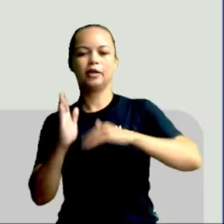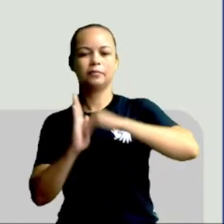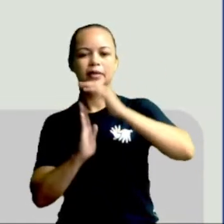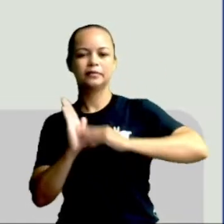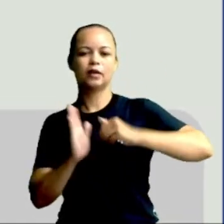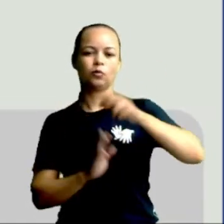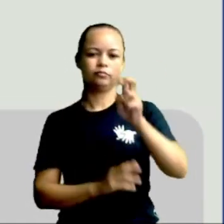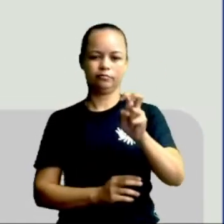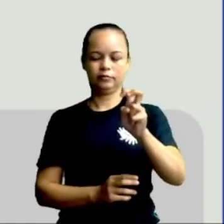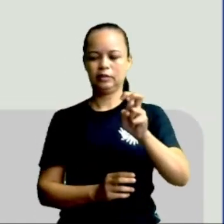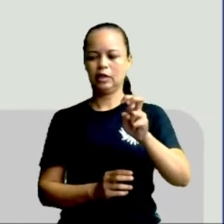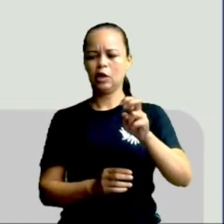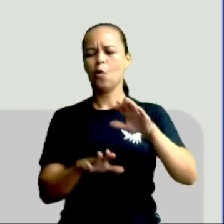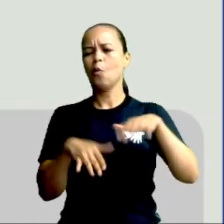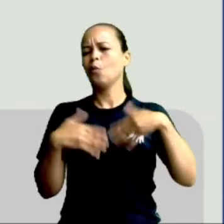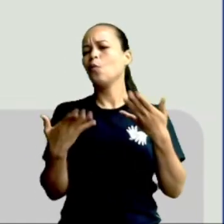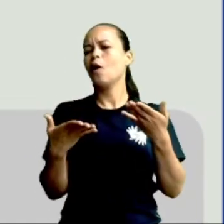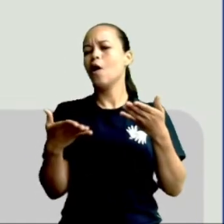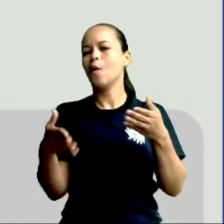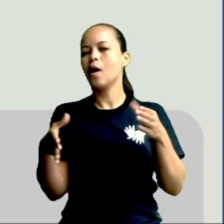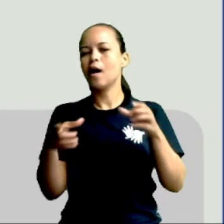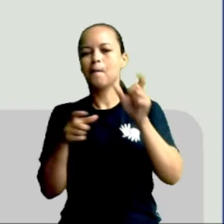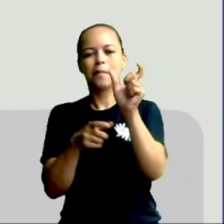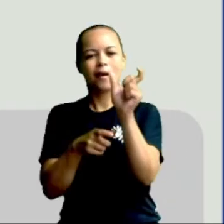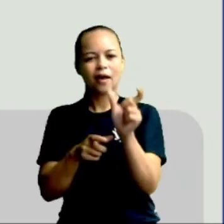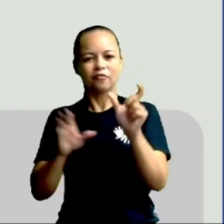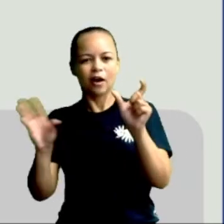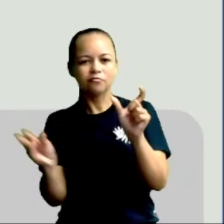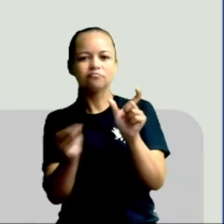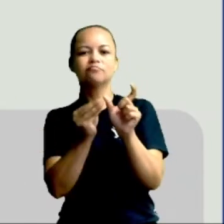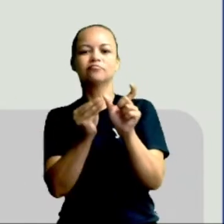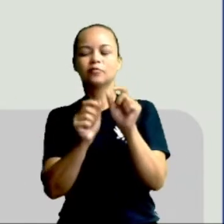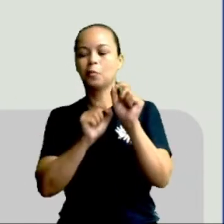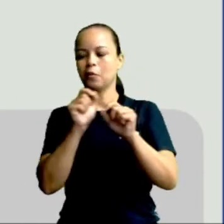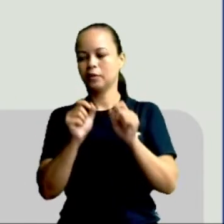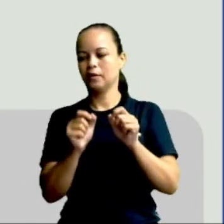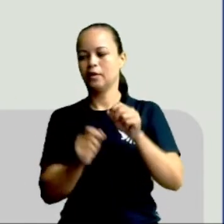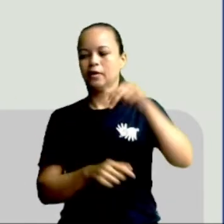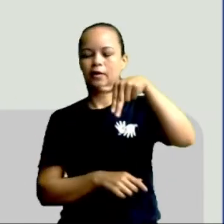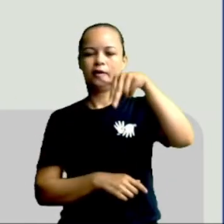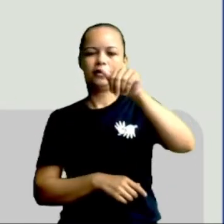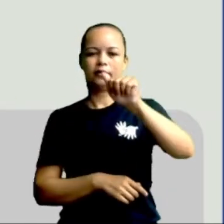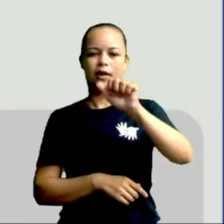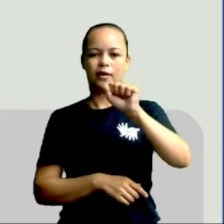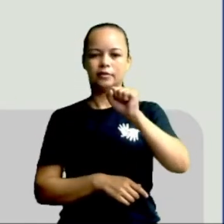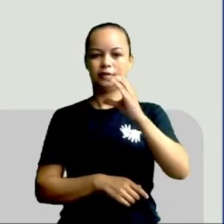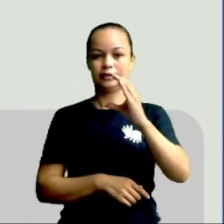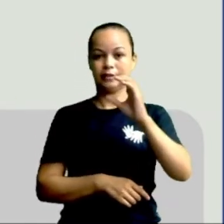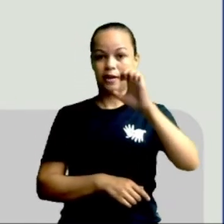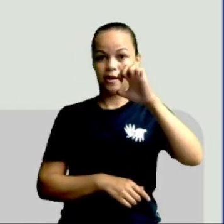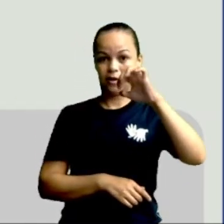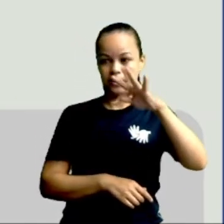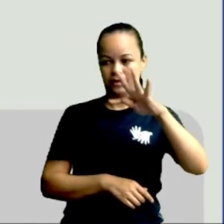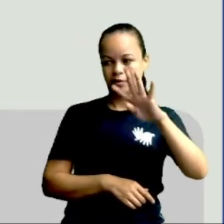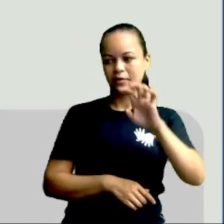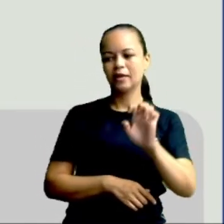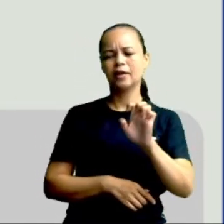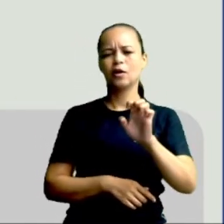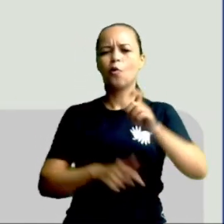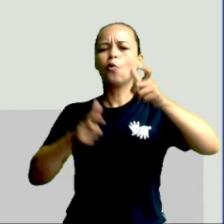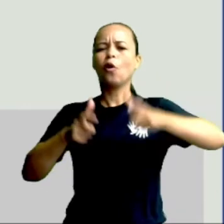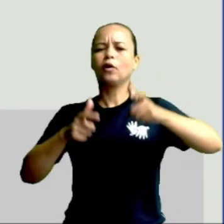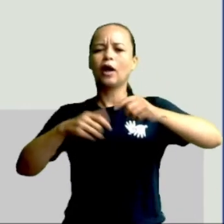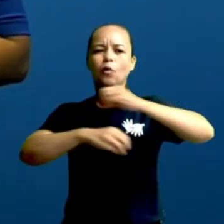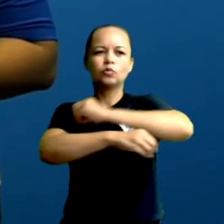ver que palavra a gente vai formar? Olha aí, ó, nascente. Então, como é chamado o local onde o sol